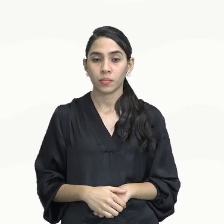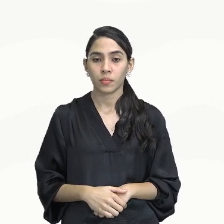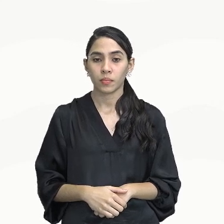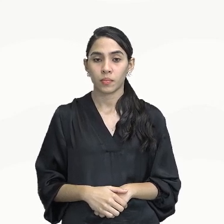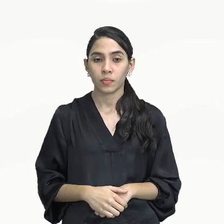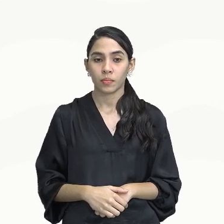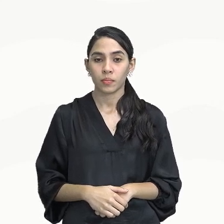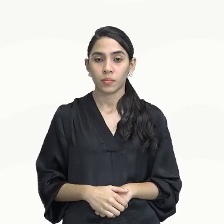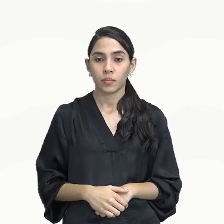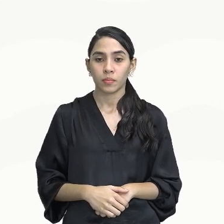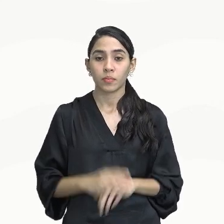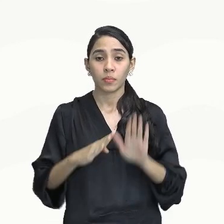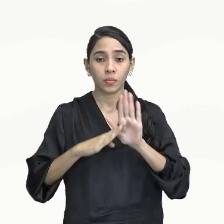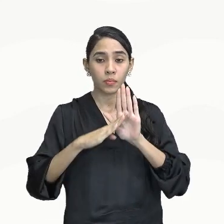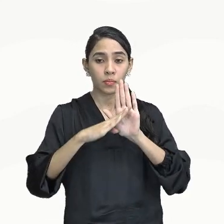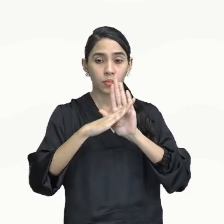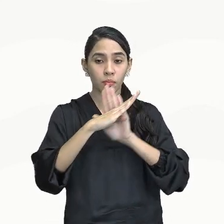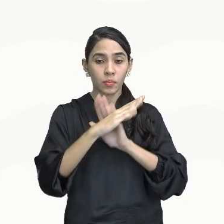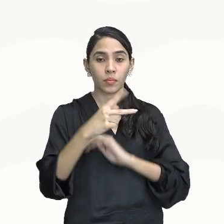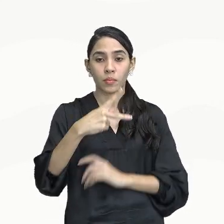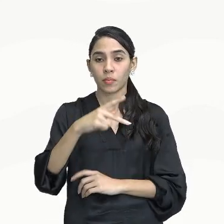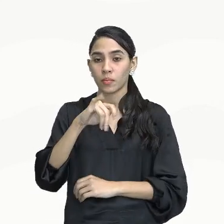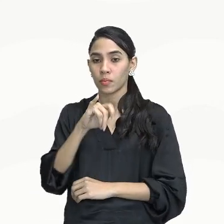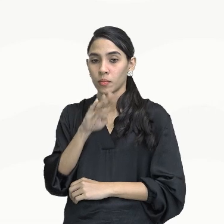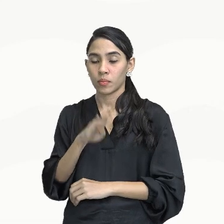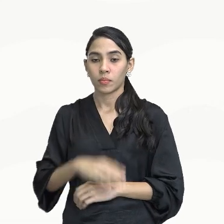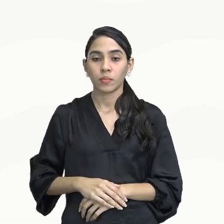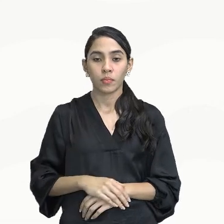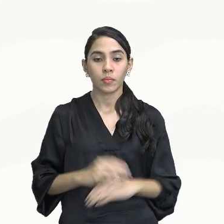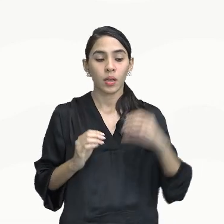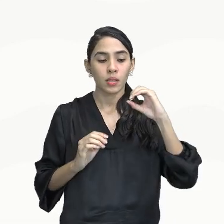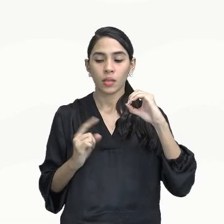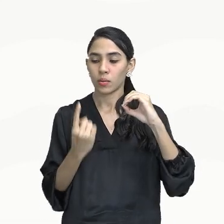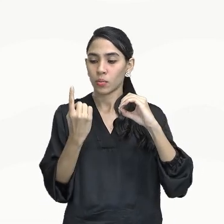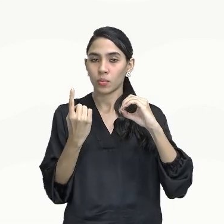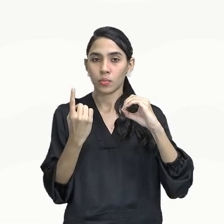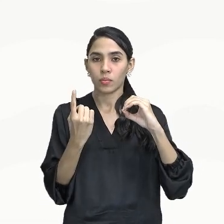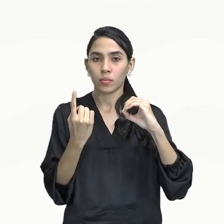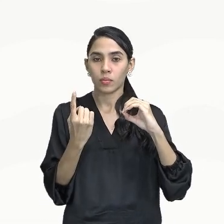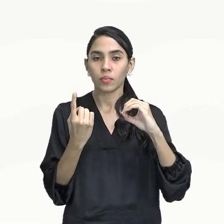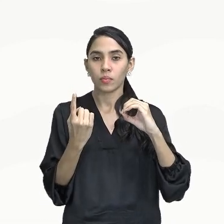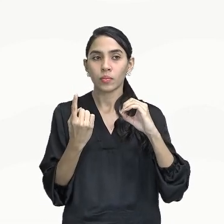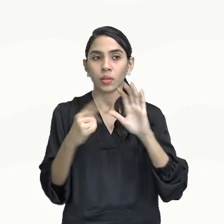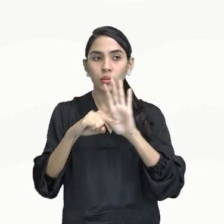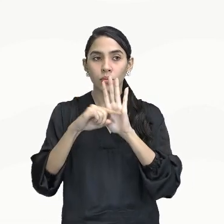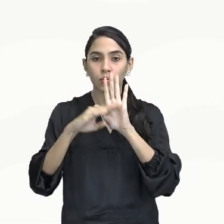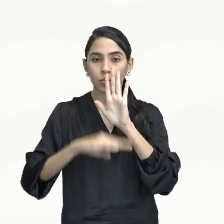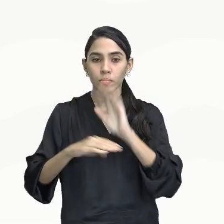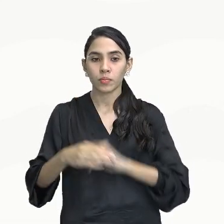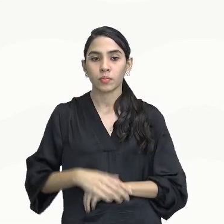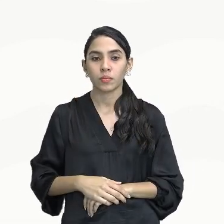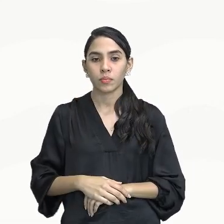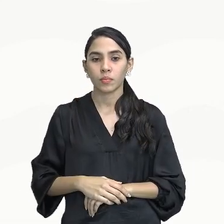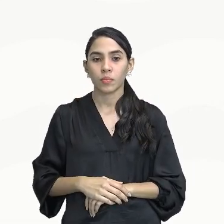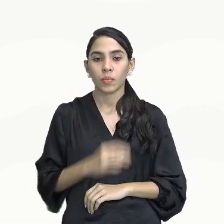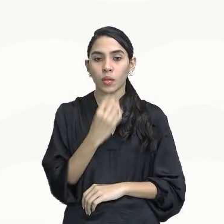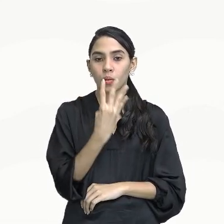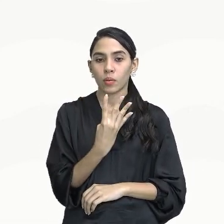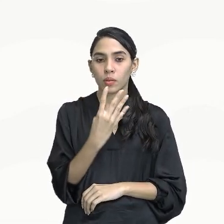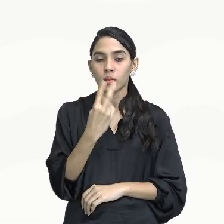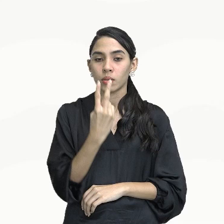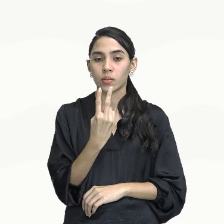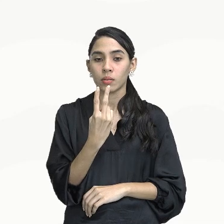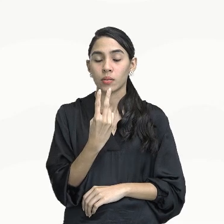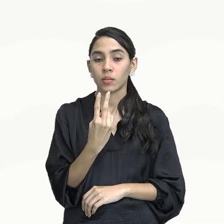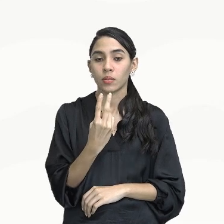E o crescimento do PIB entre os anos 0 e 1 vai ser a diferença, né? 432 menos